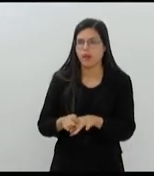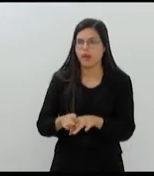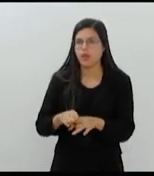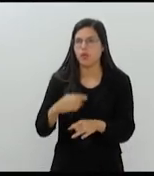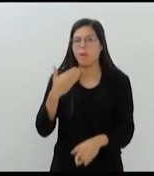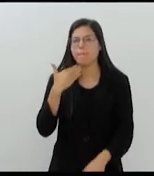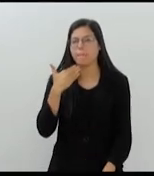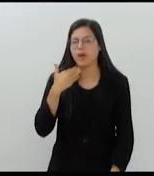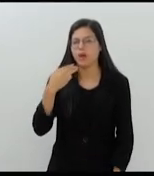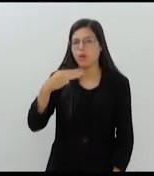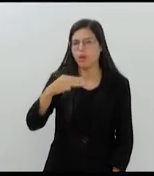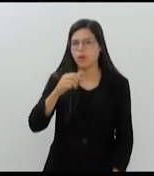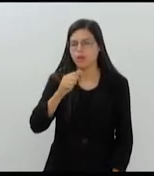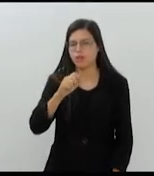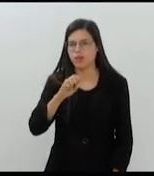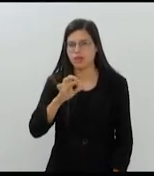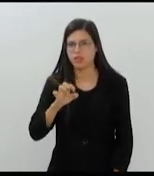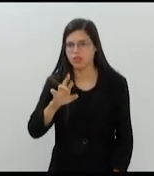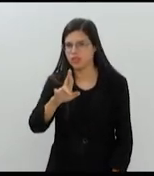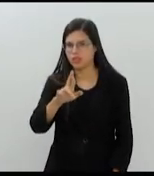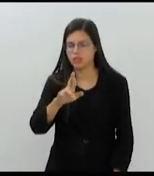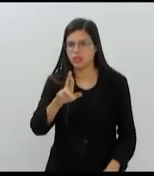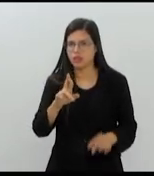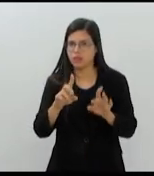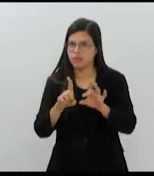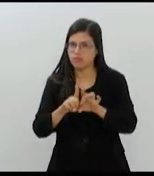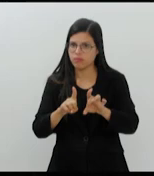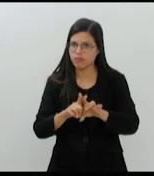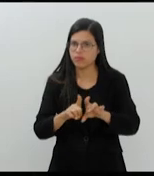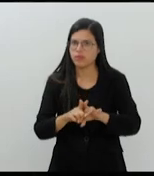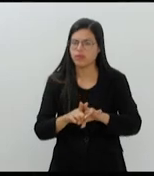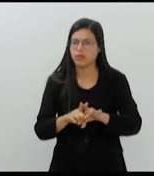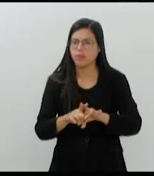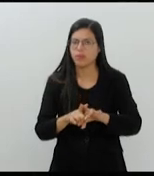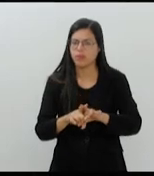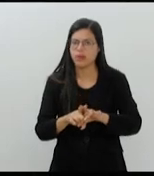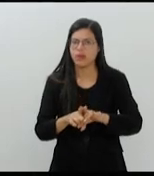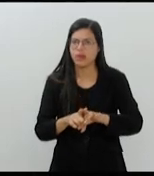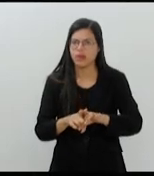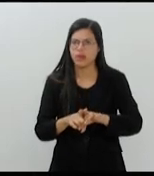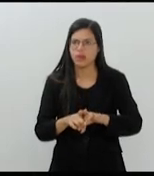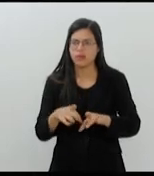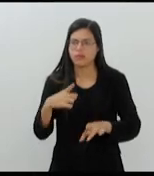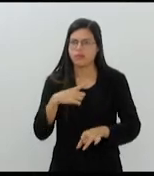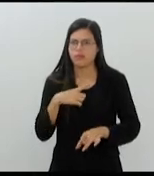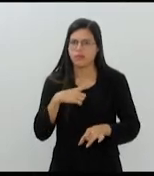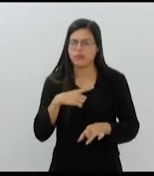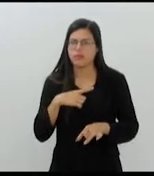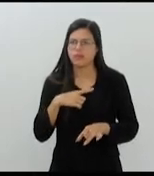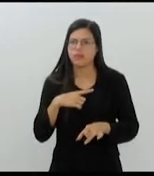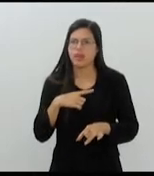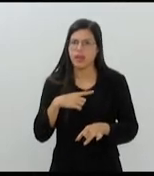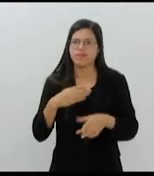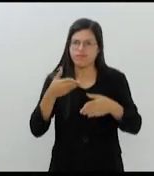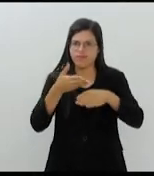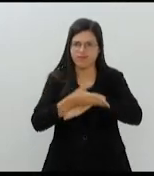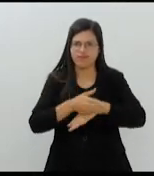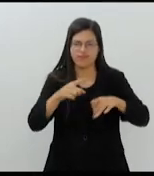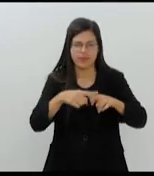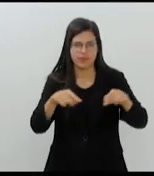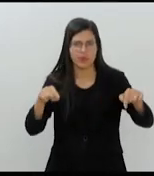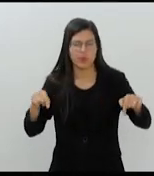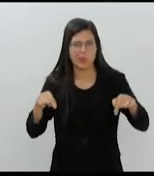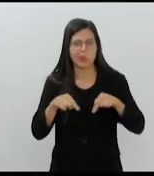Olha, o Banco Master também tem assento nos camarotes da SEDAI,